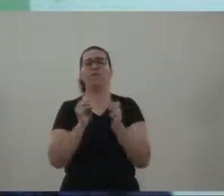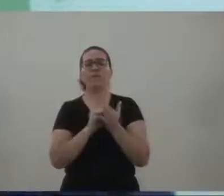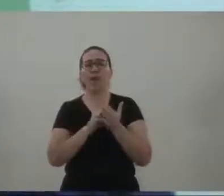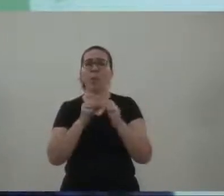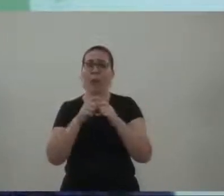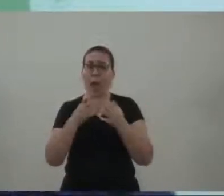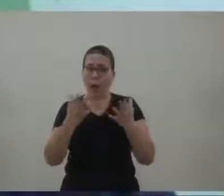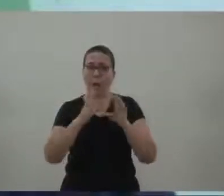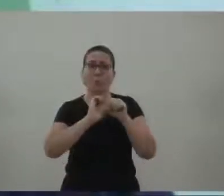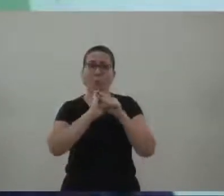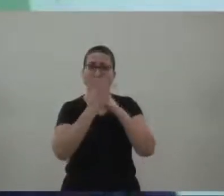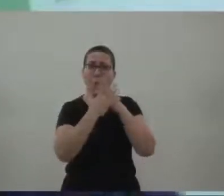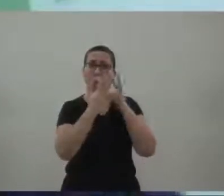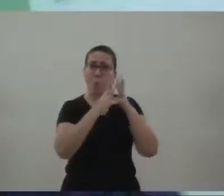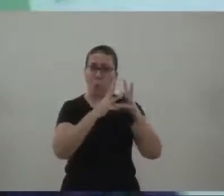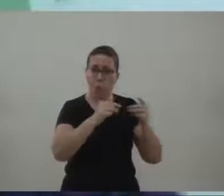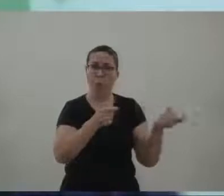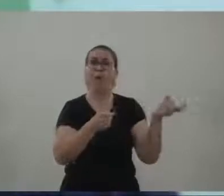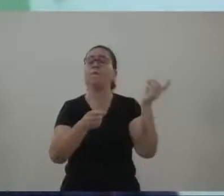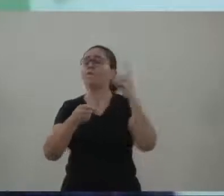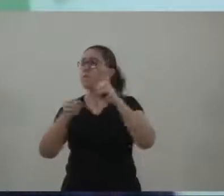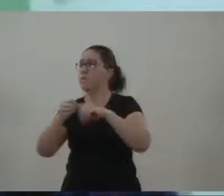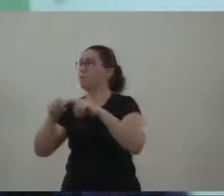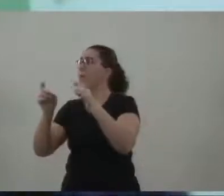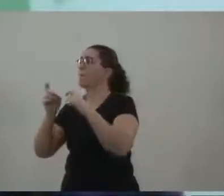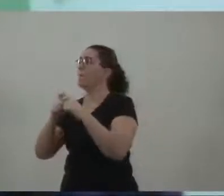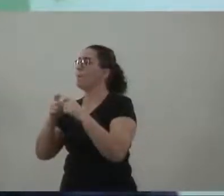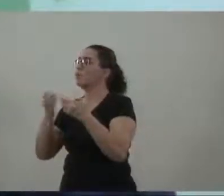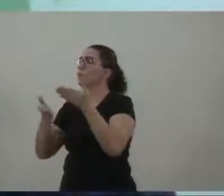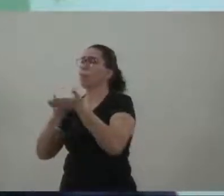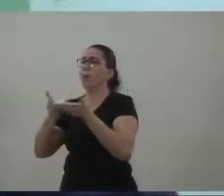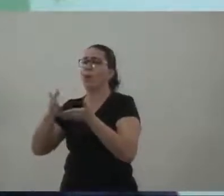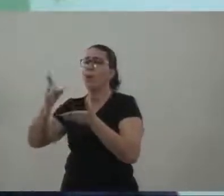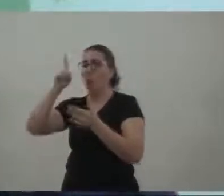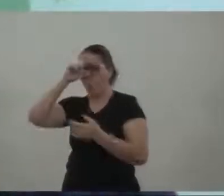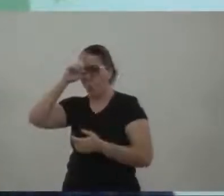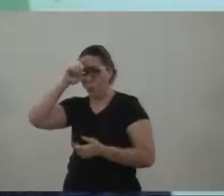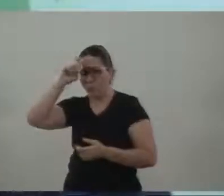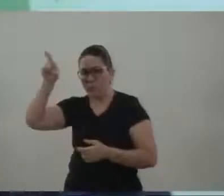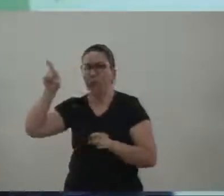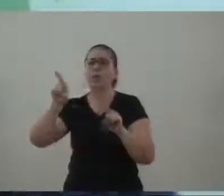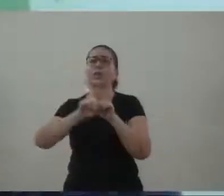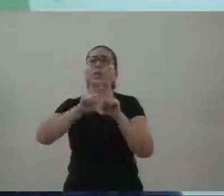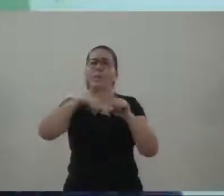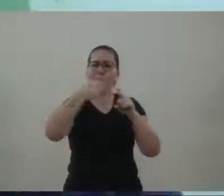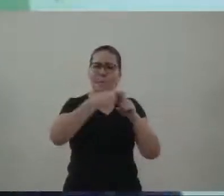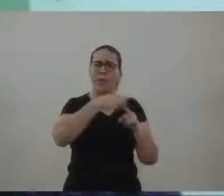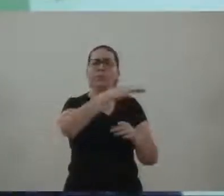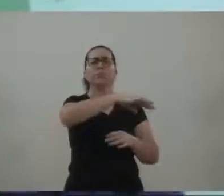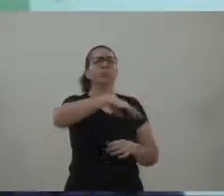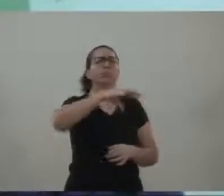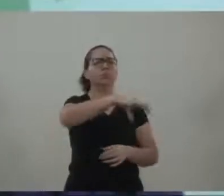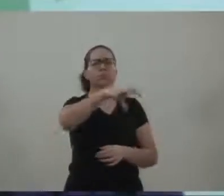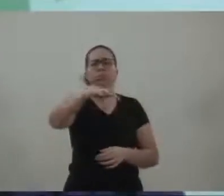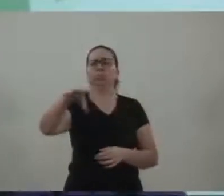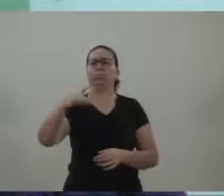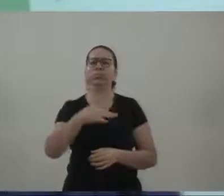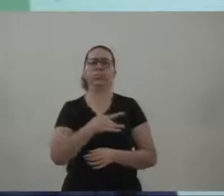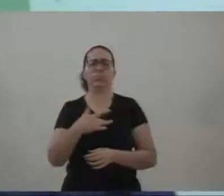vão voltar para o tratamento de saúde. E aqui eu falo Santa Casa, mas também a Policlínica, enfim, o sistema de saúde